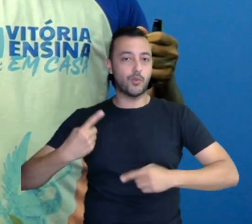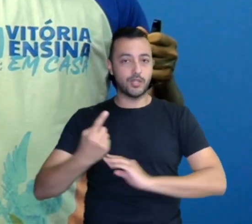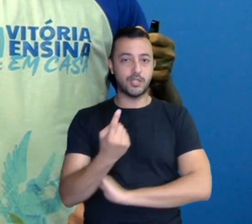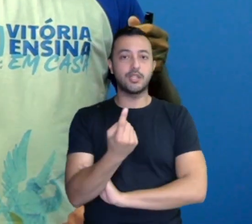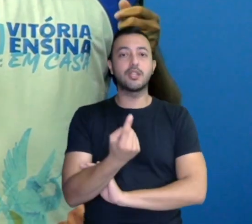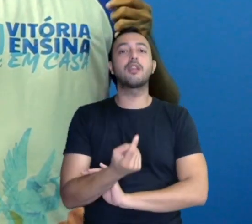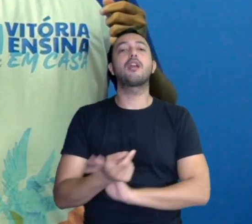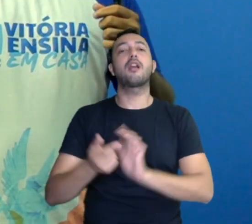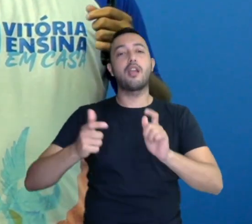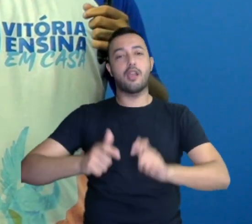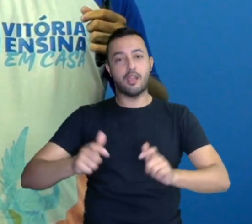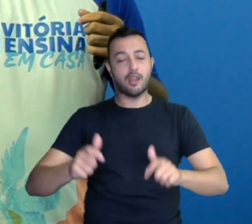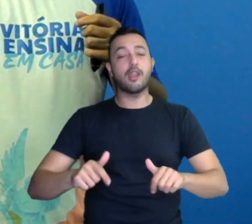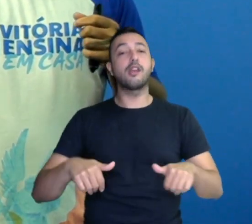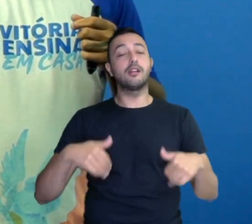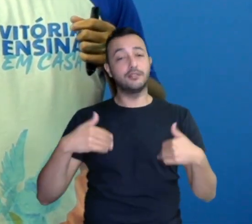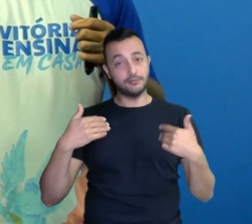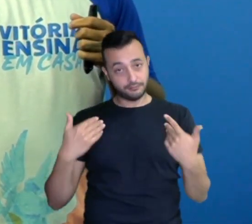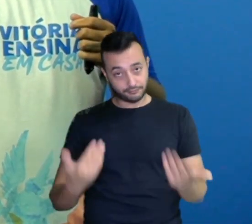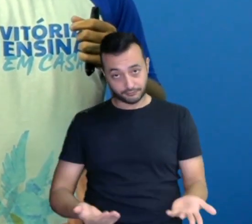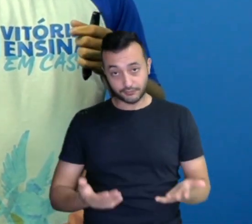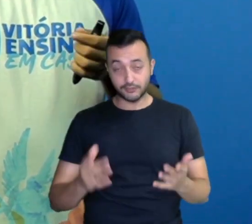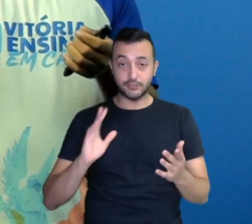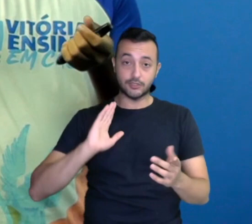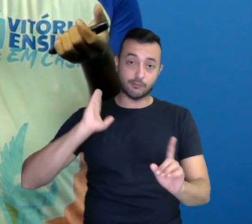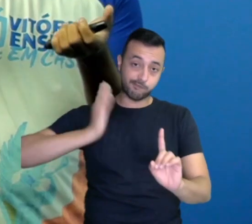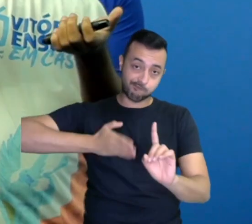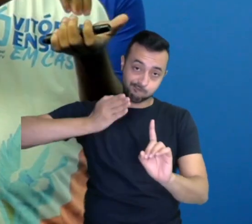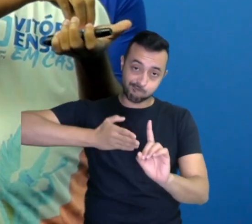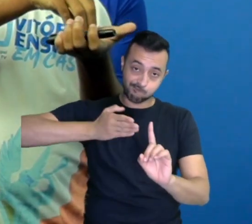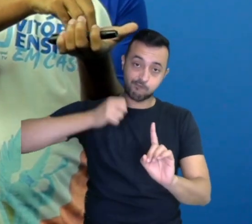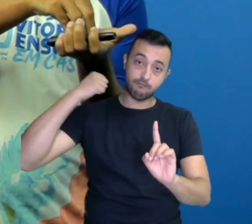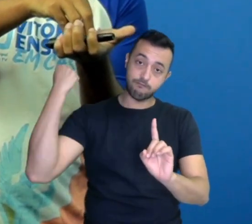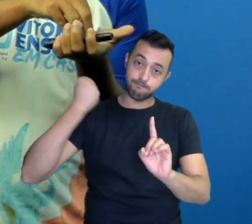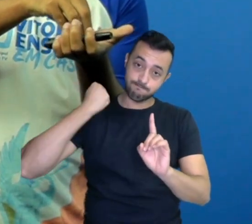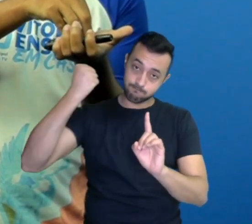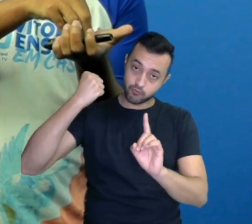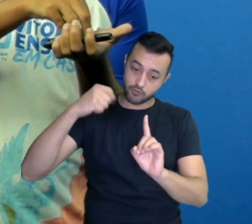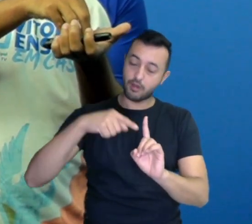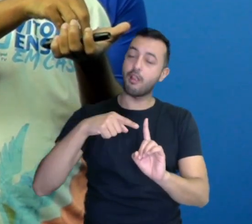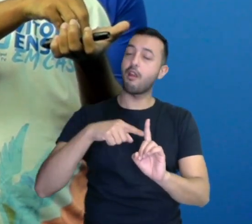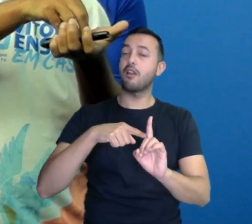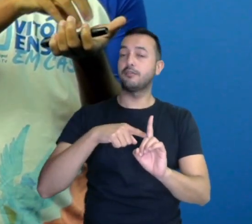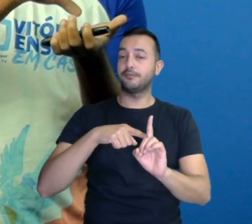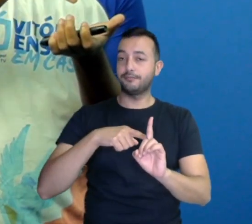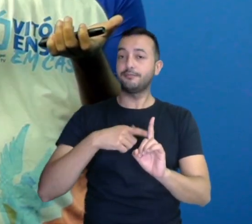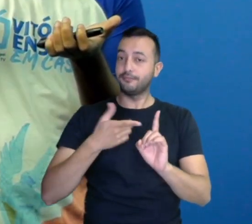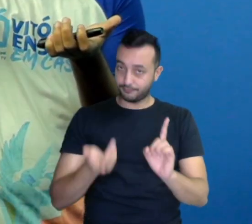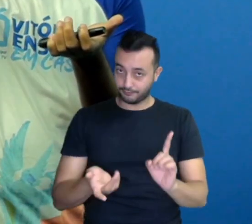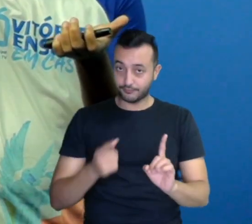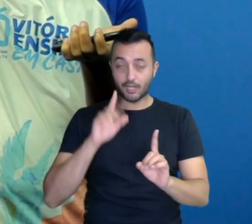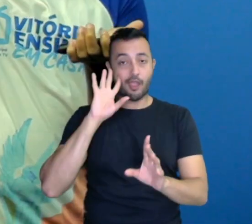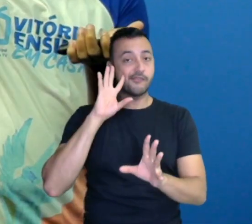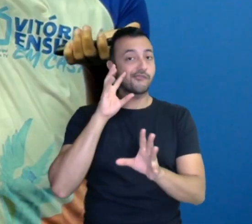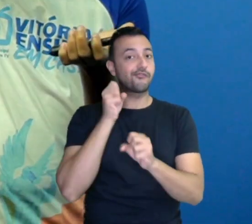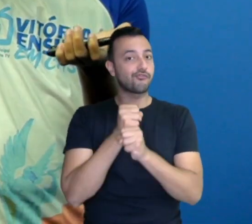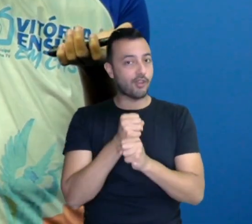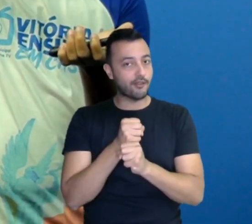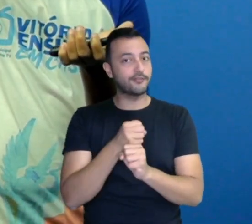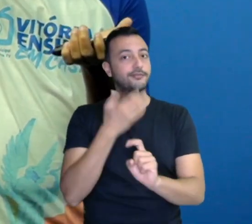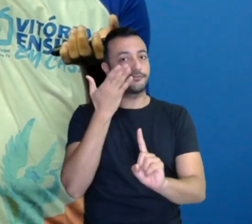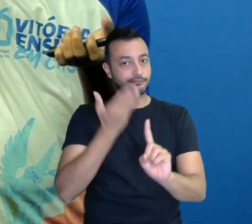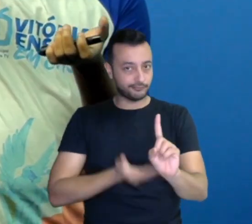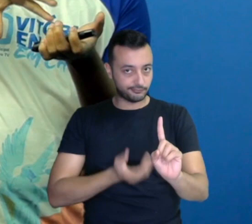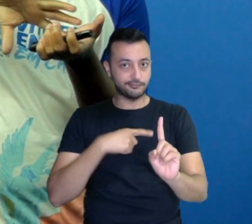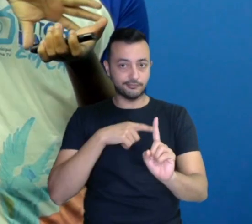daquele local. E aí a concentração do poder fica na mão destas pessoas, né? Desses chefes que tem aí